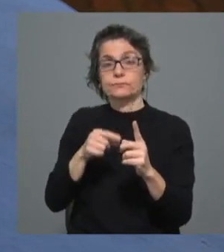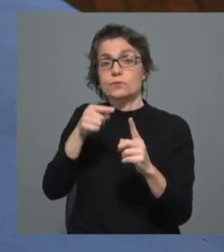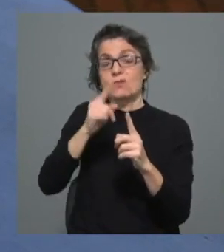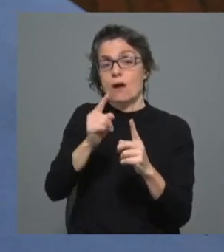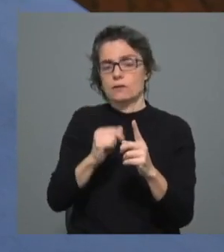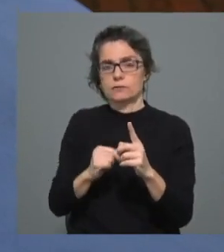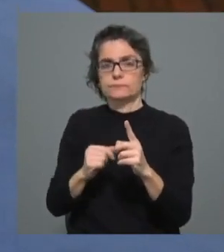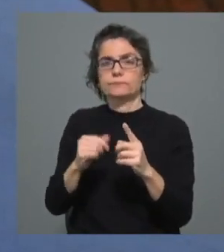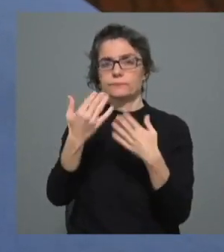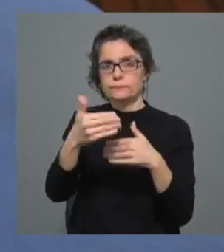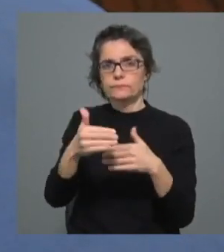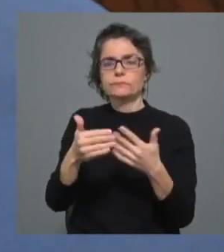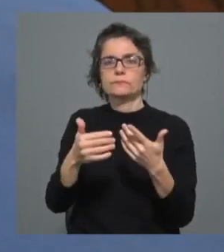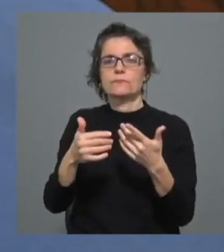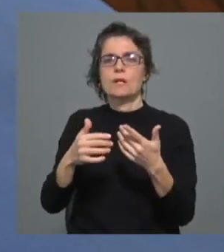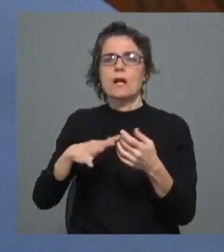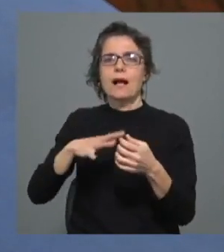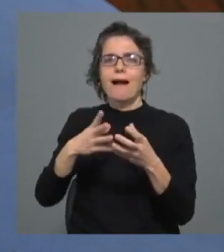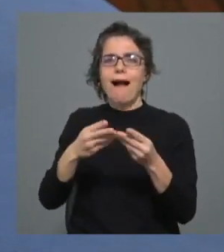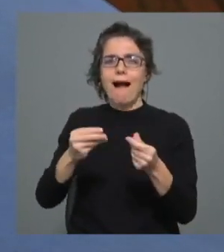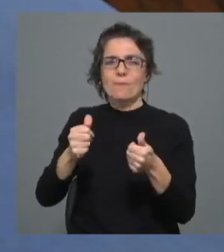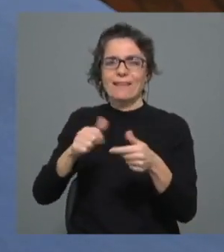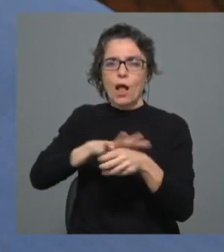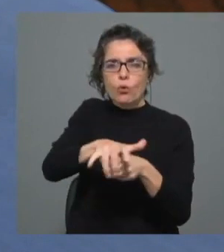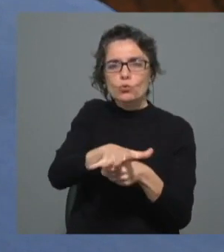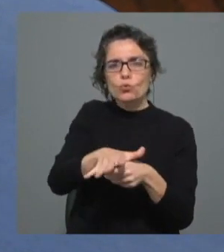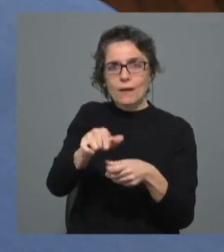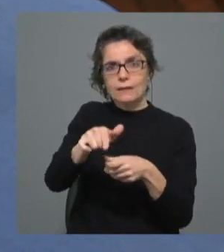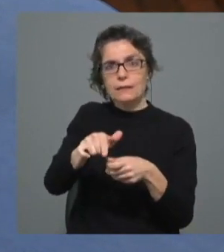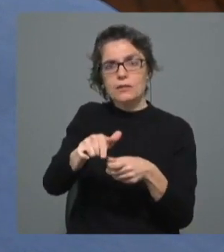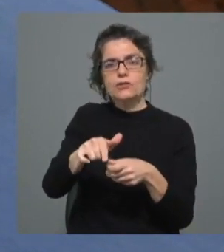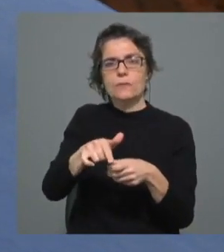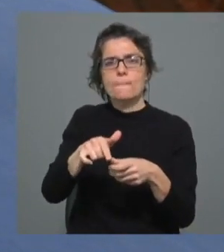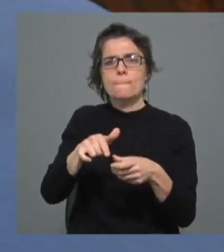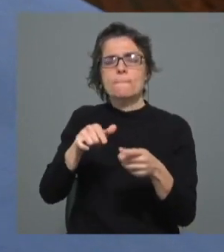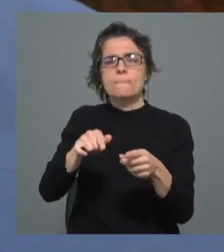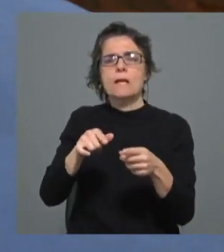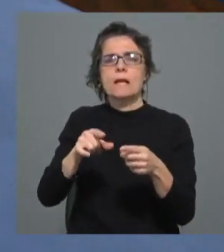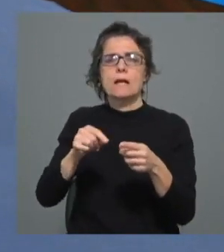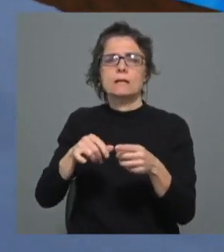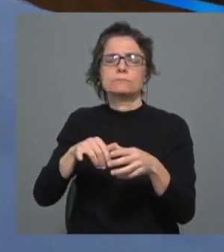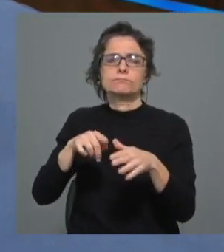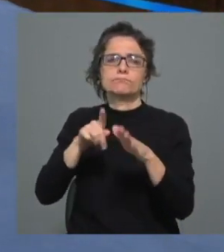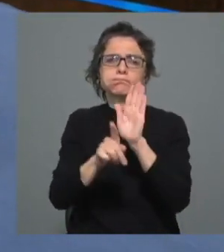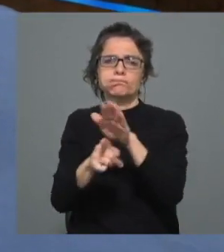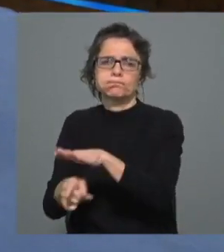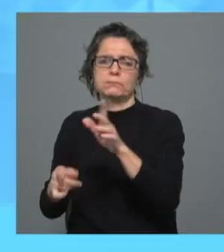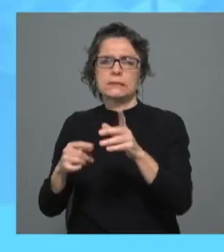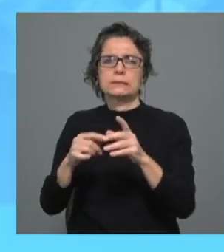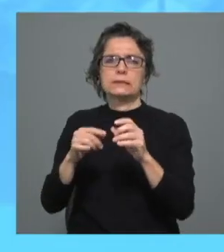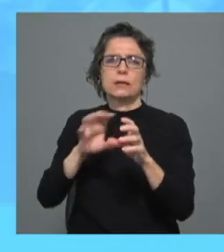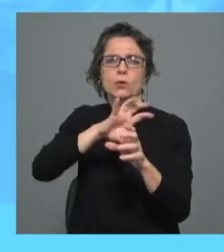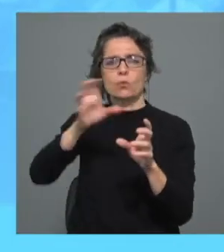número máximo de ogivas nucleares nos sistemas que compõem a chamada tríade nuclear, mísseis intercontinentais, mísseis lançáveis